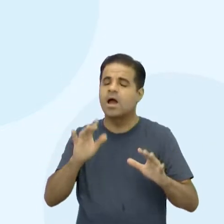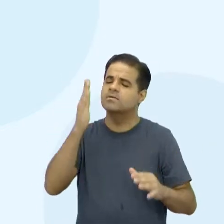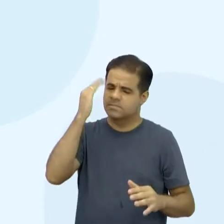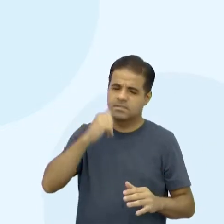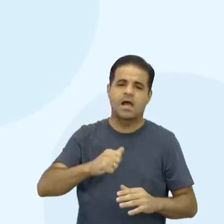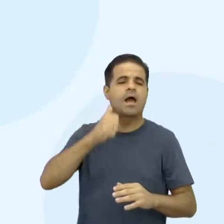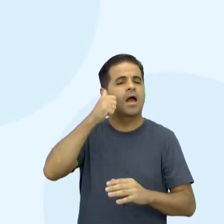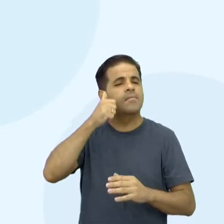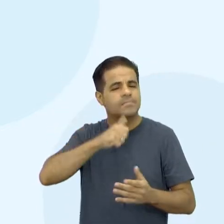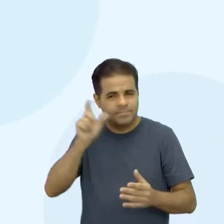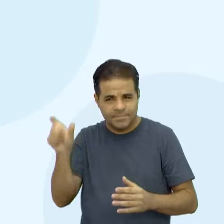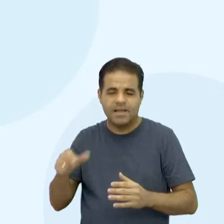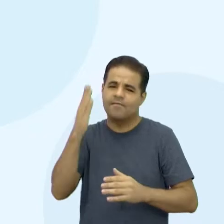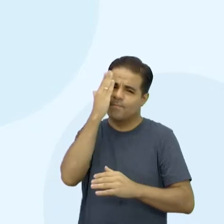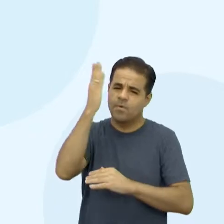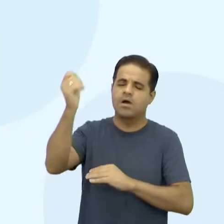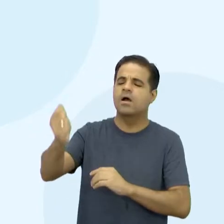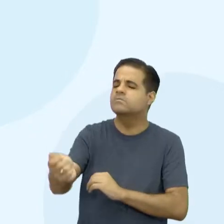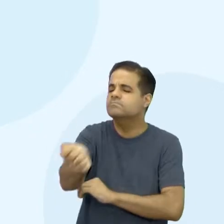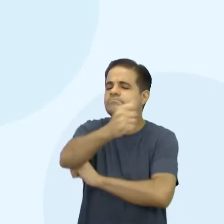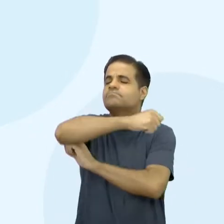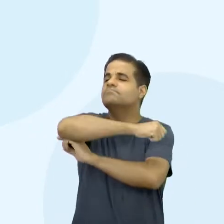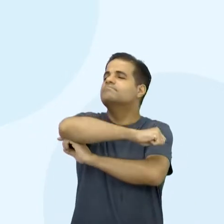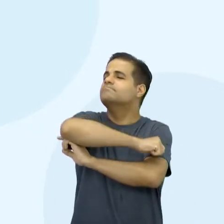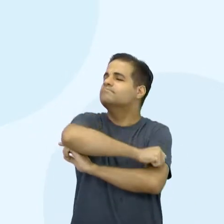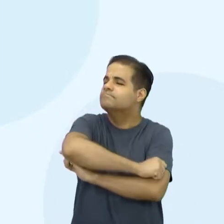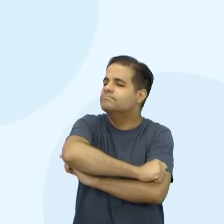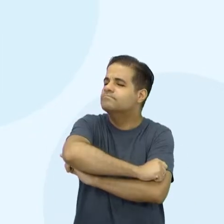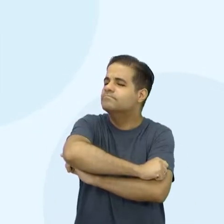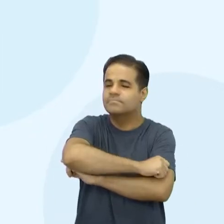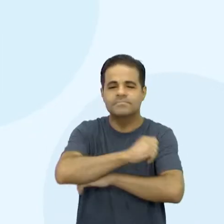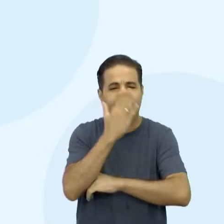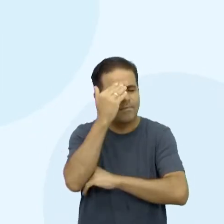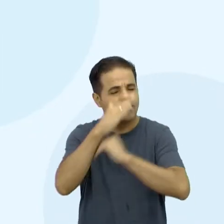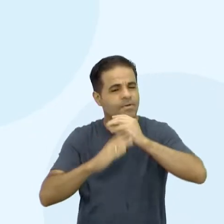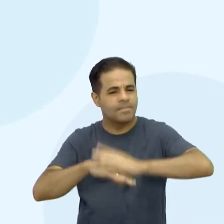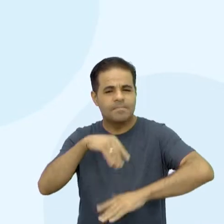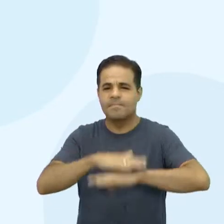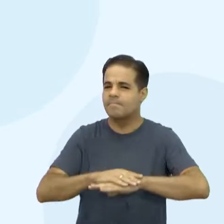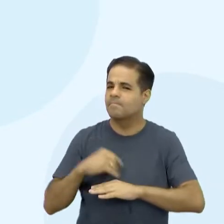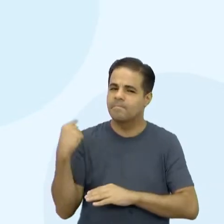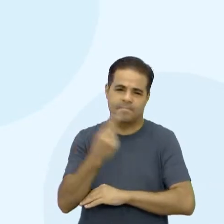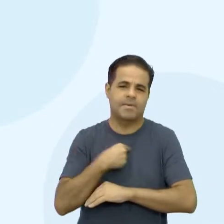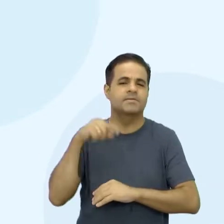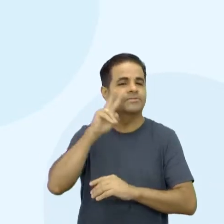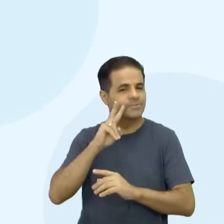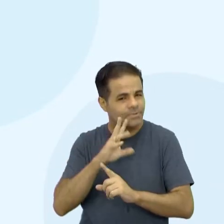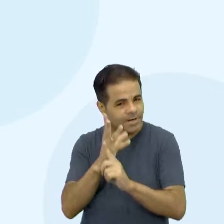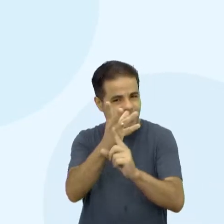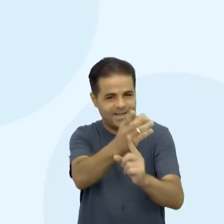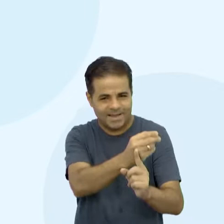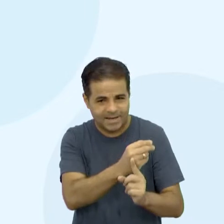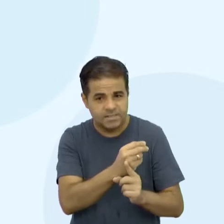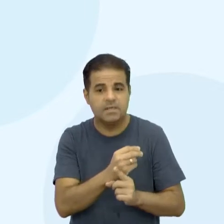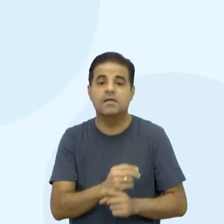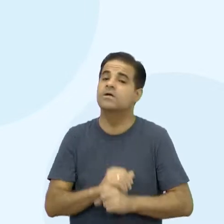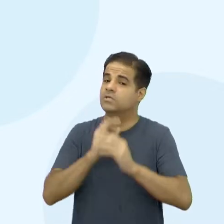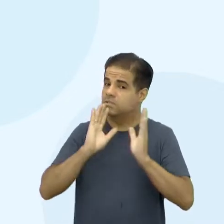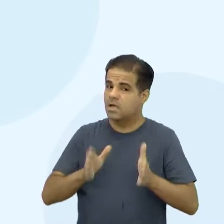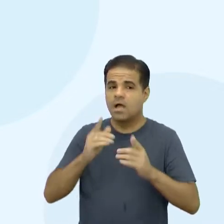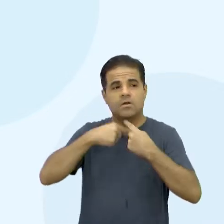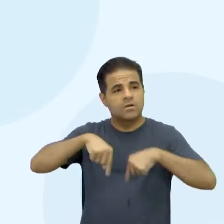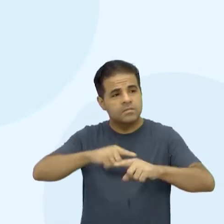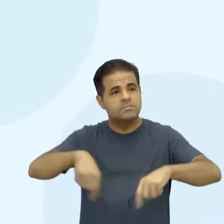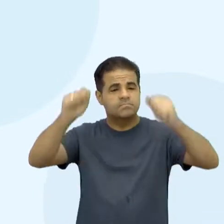pintura, uma das mais famosas e mais clássicas aí dentro da nossa história da arte, tá certo, gente? Então, a gente agora